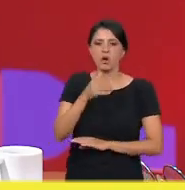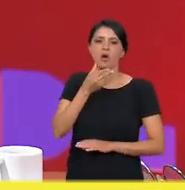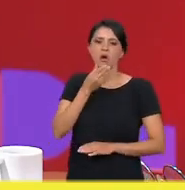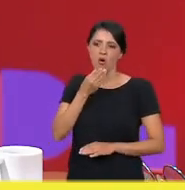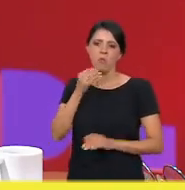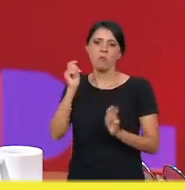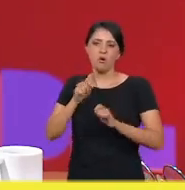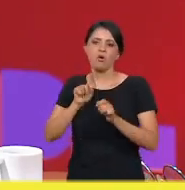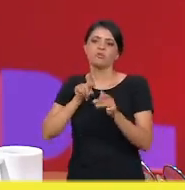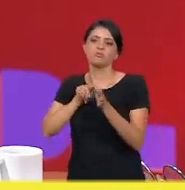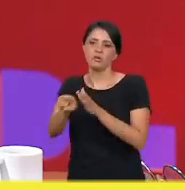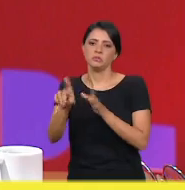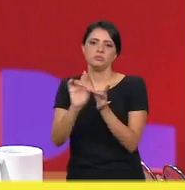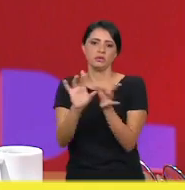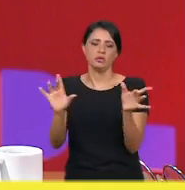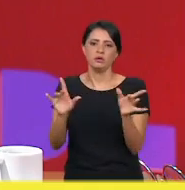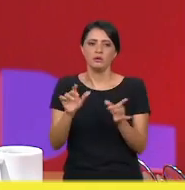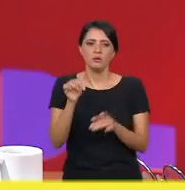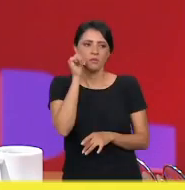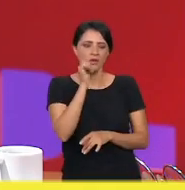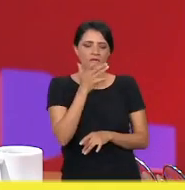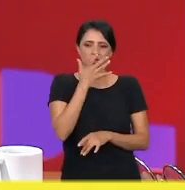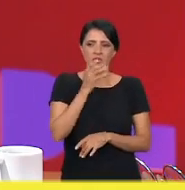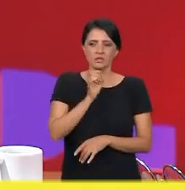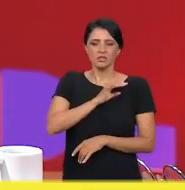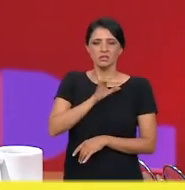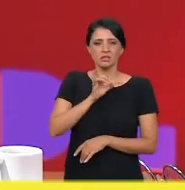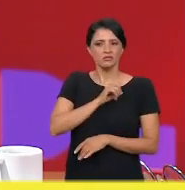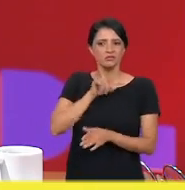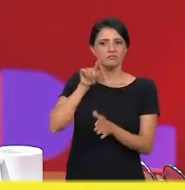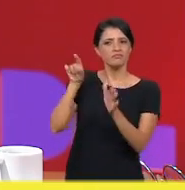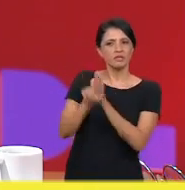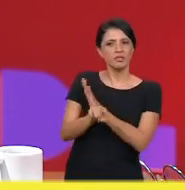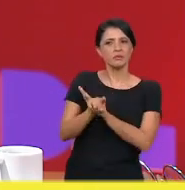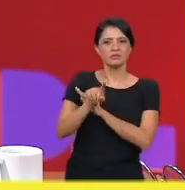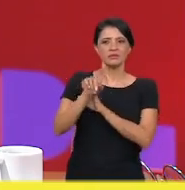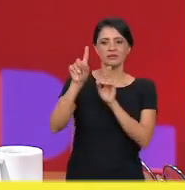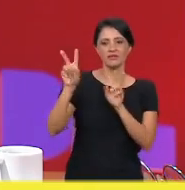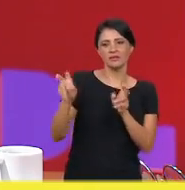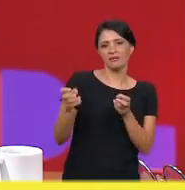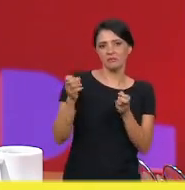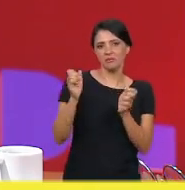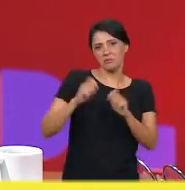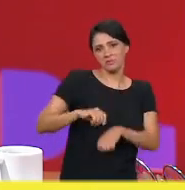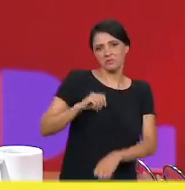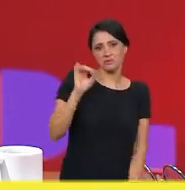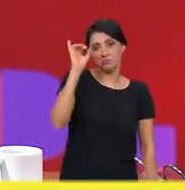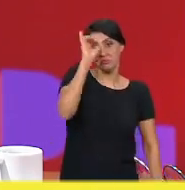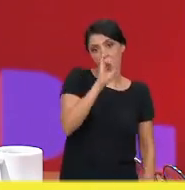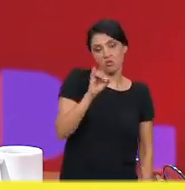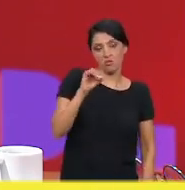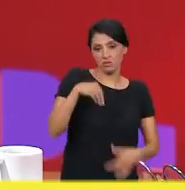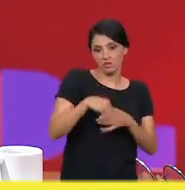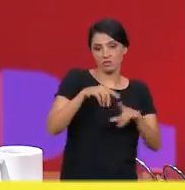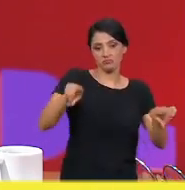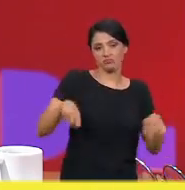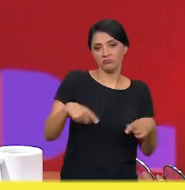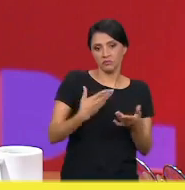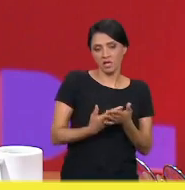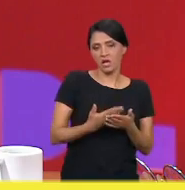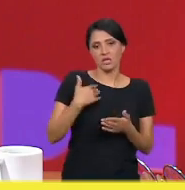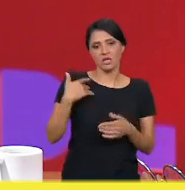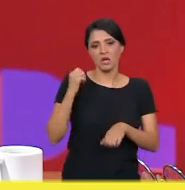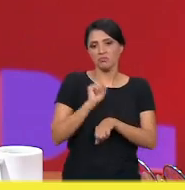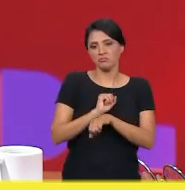mas as meninas ficam intimidadas de fazer alguma pergunta que soe boba dentro de sala de aula, então acabam não